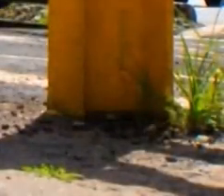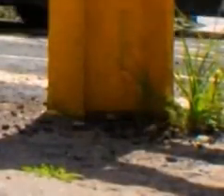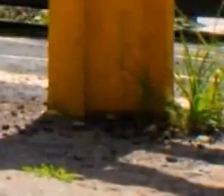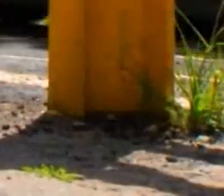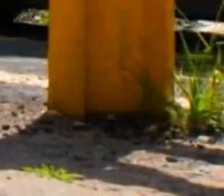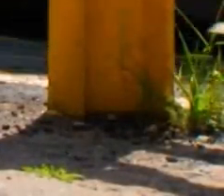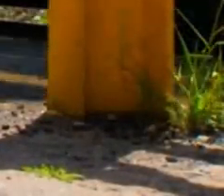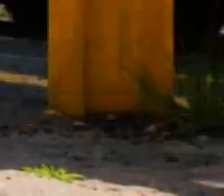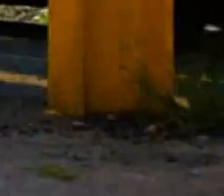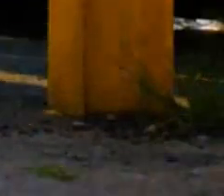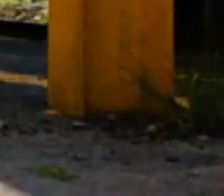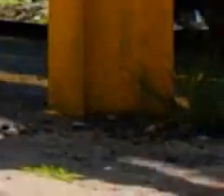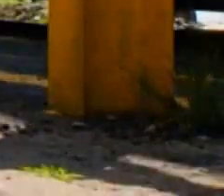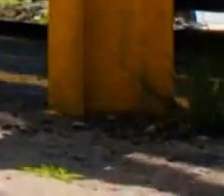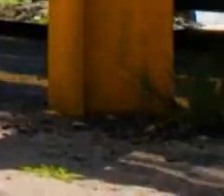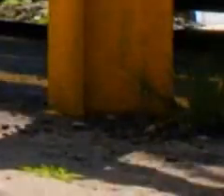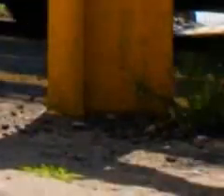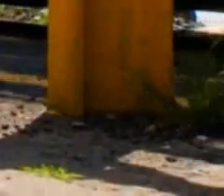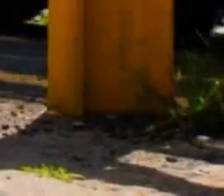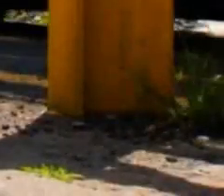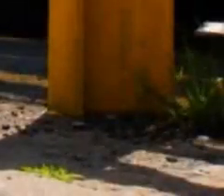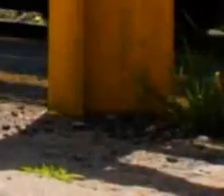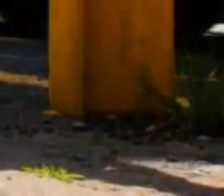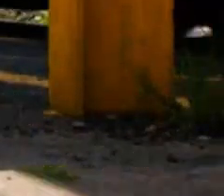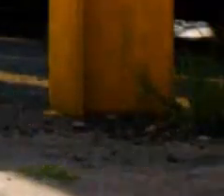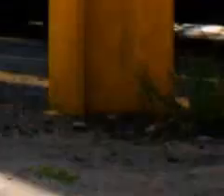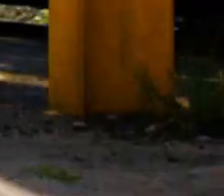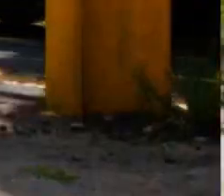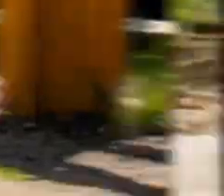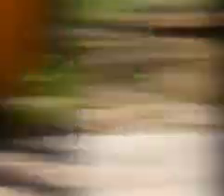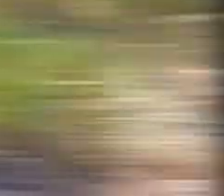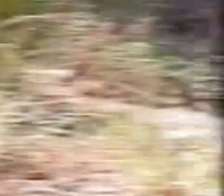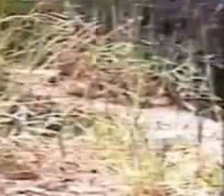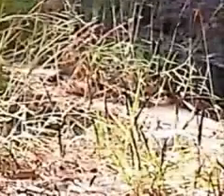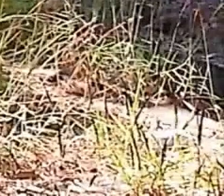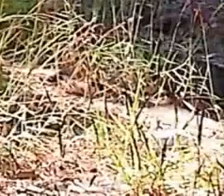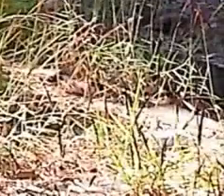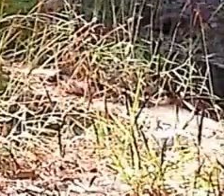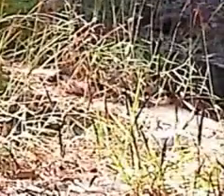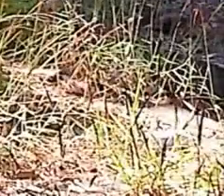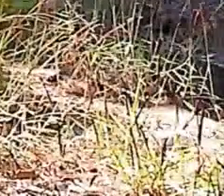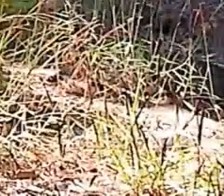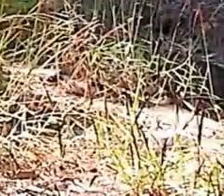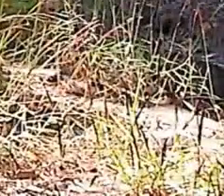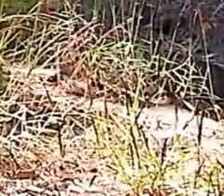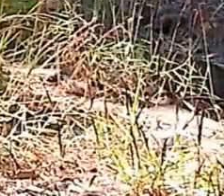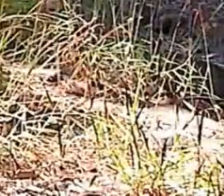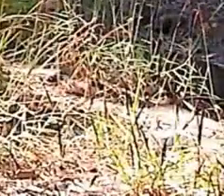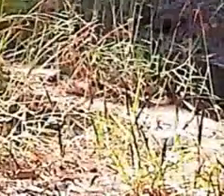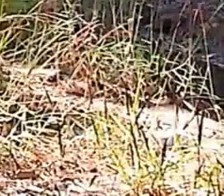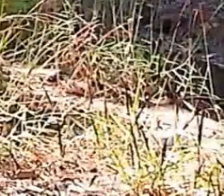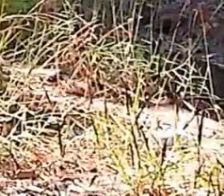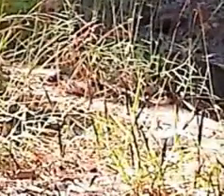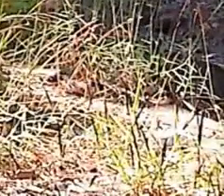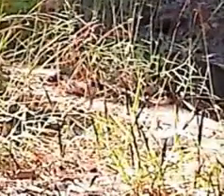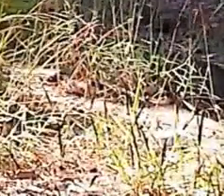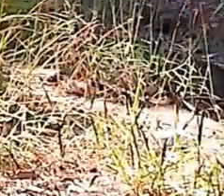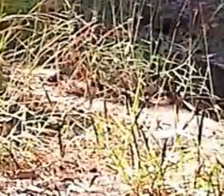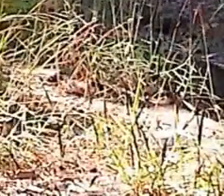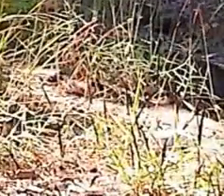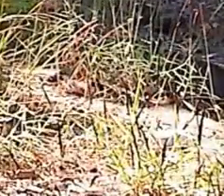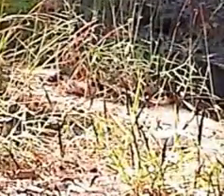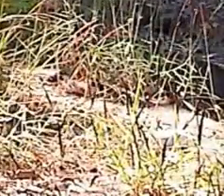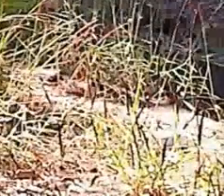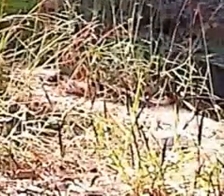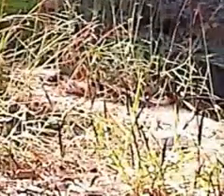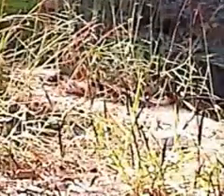logística a pagar mais de R 3,7 bilhões deais atualmente os investimentos a serem realizados pela Vale segundo o